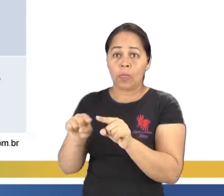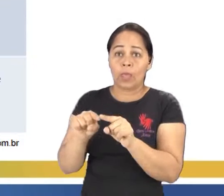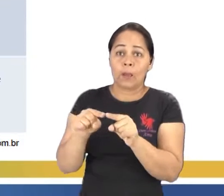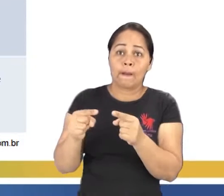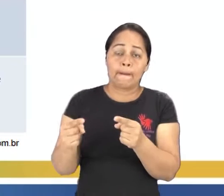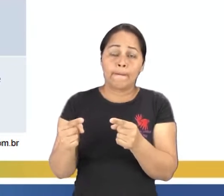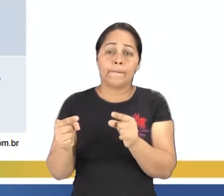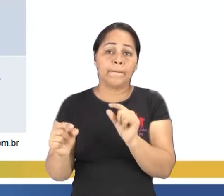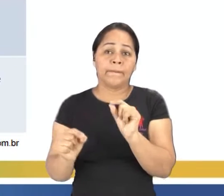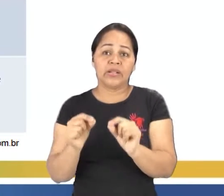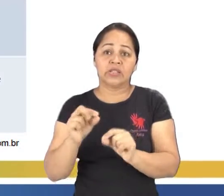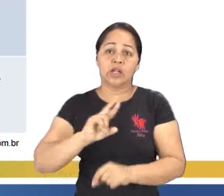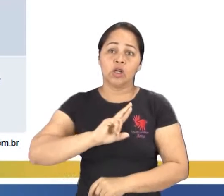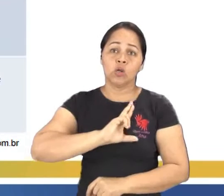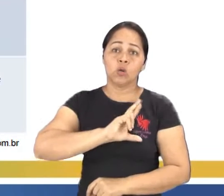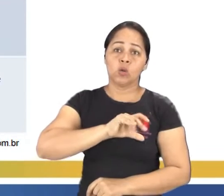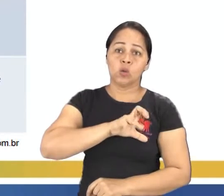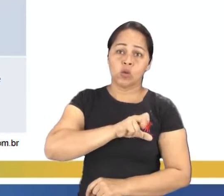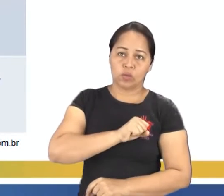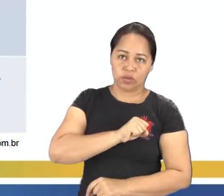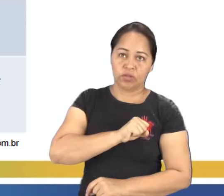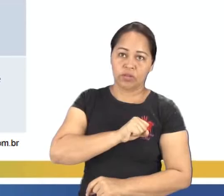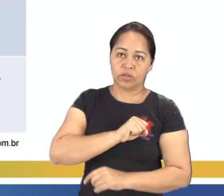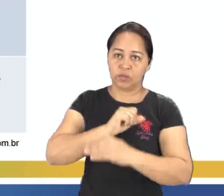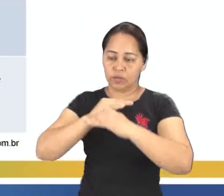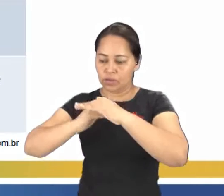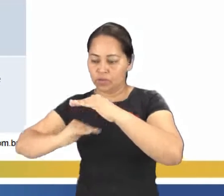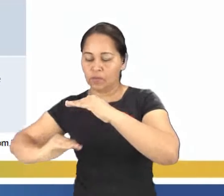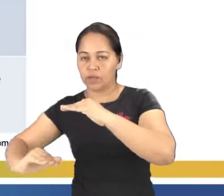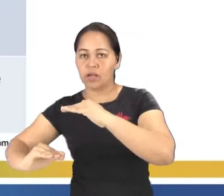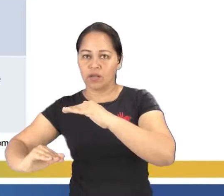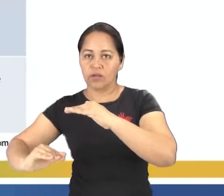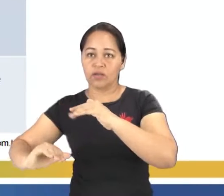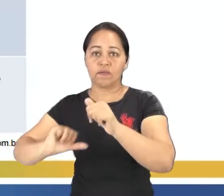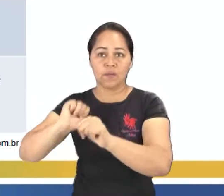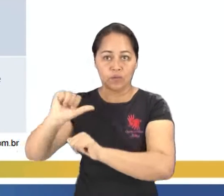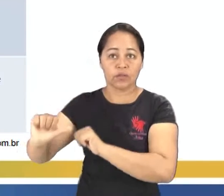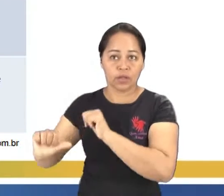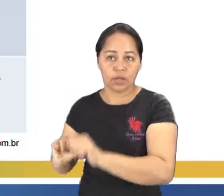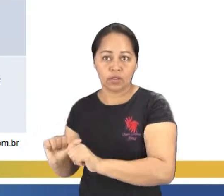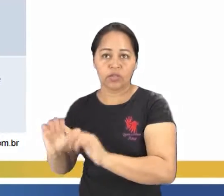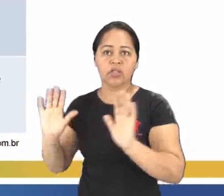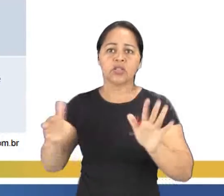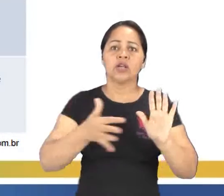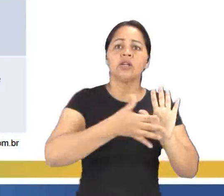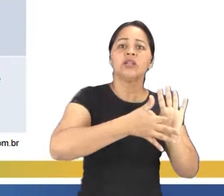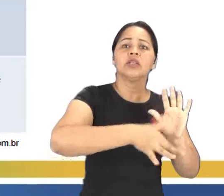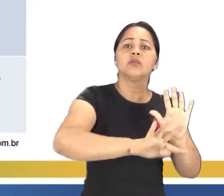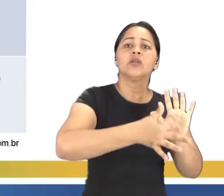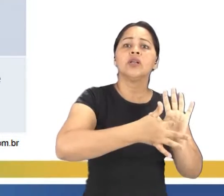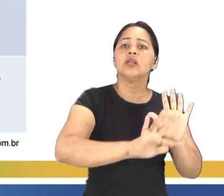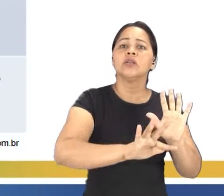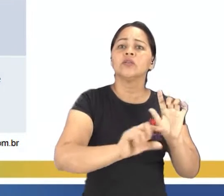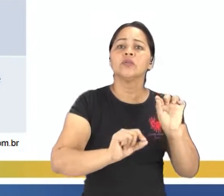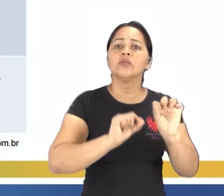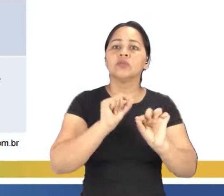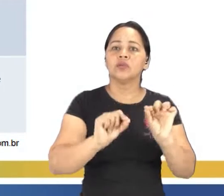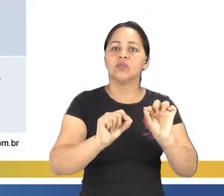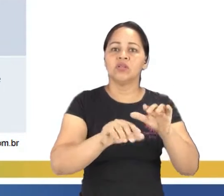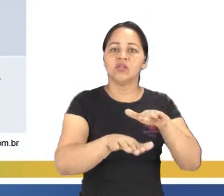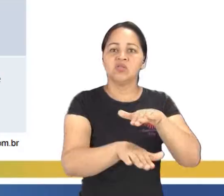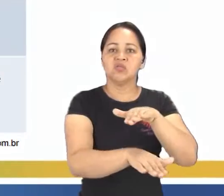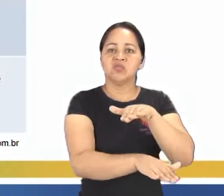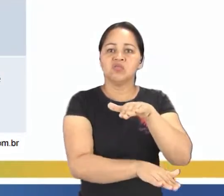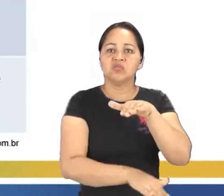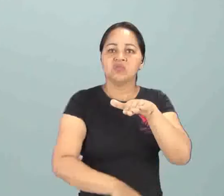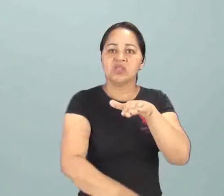que lá do romantismo. Estão vendo aí como vai mudando de um estilo para o outro? E a do naturalismo? Ainda mais baixo